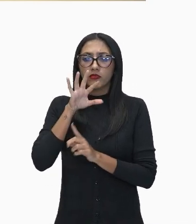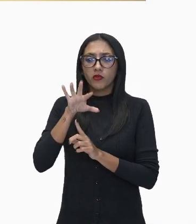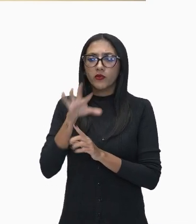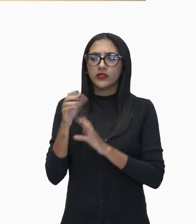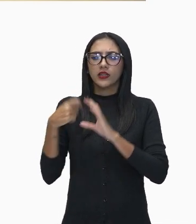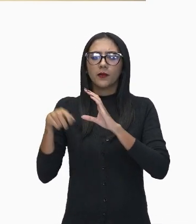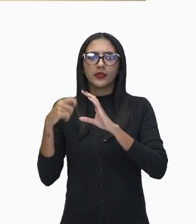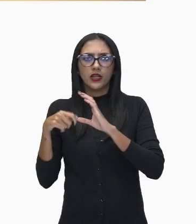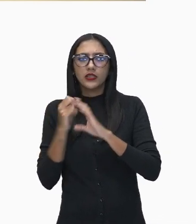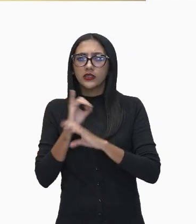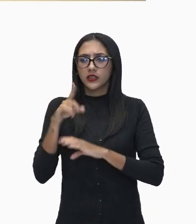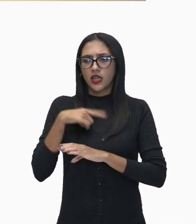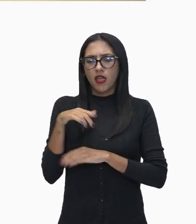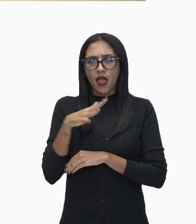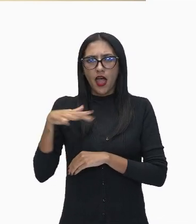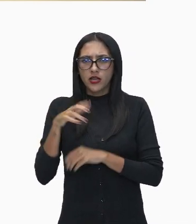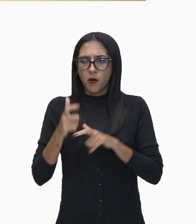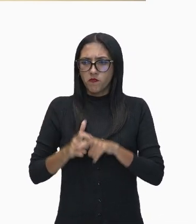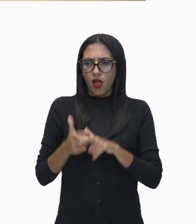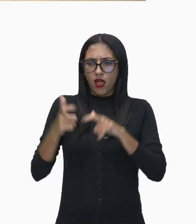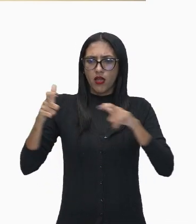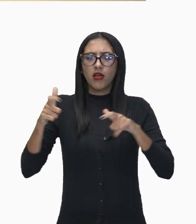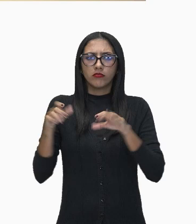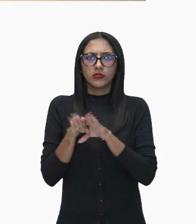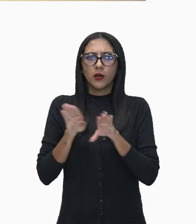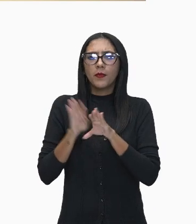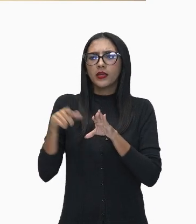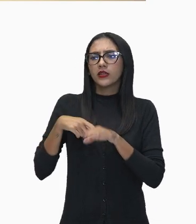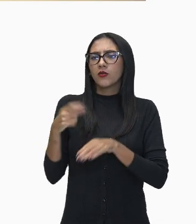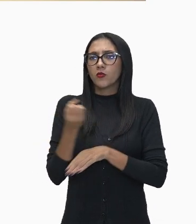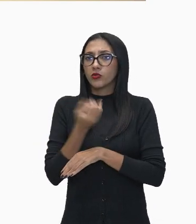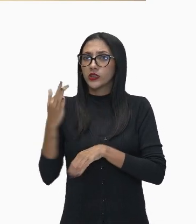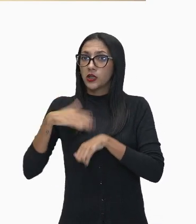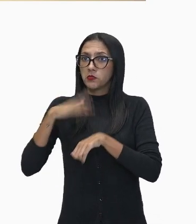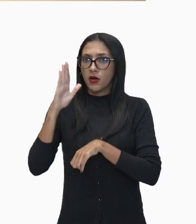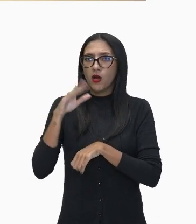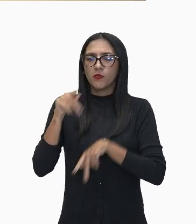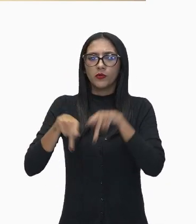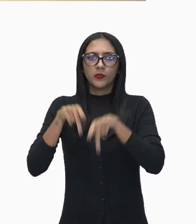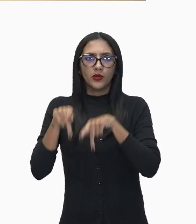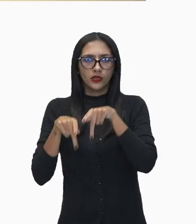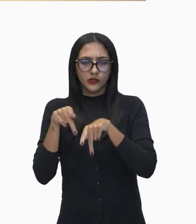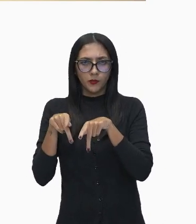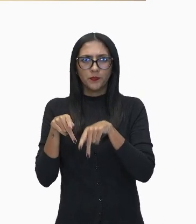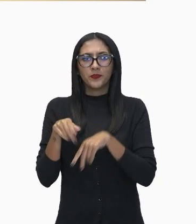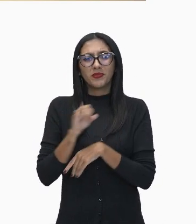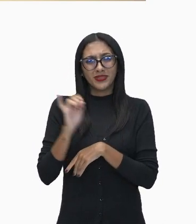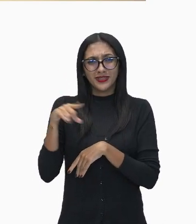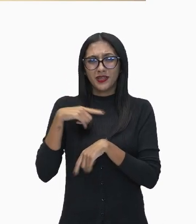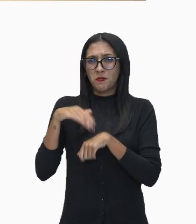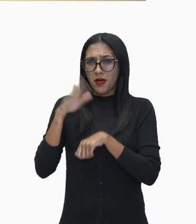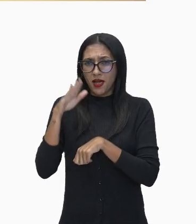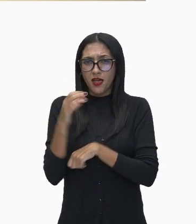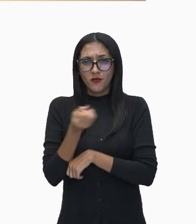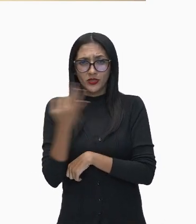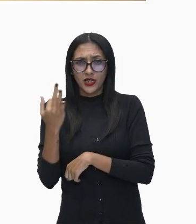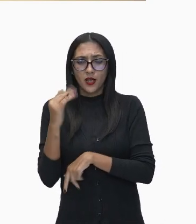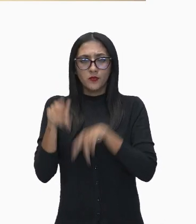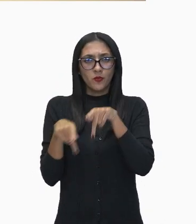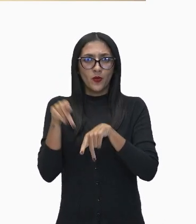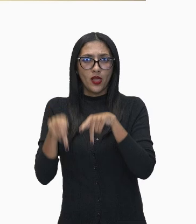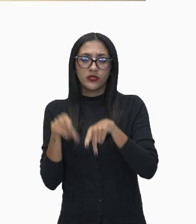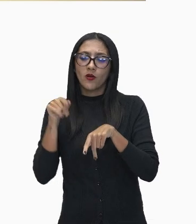as cidades, maior é a concentração da população, obviamente, e se maior é a concentração da